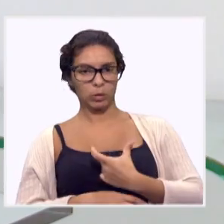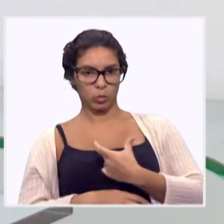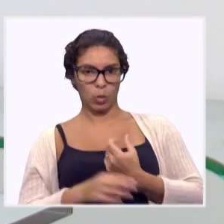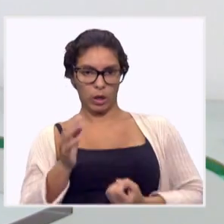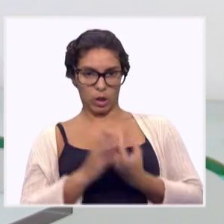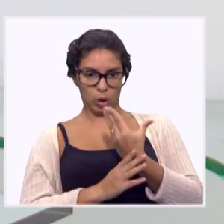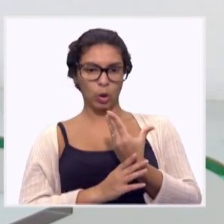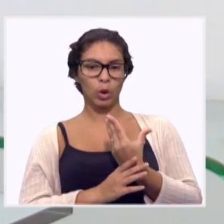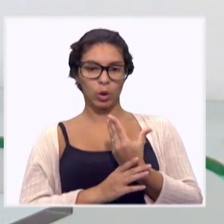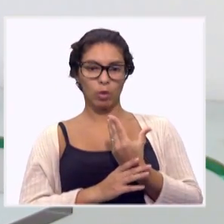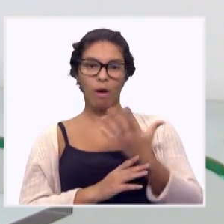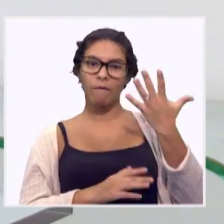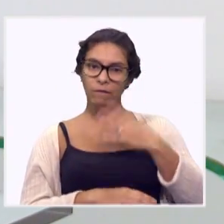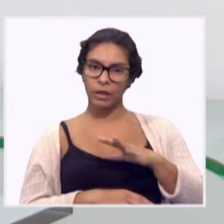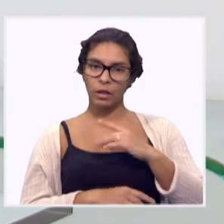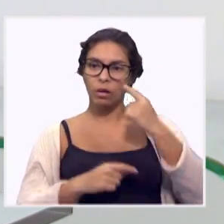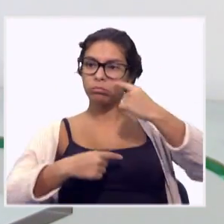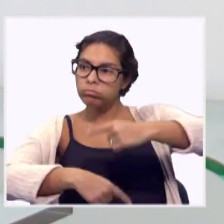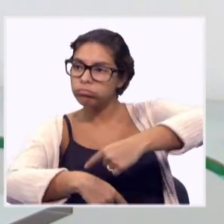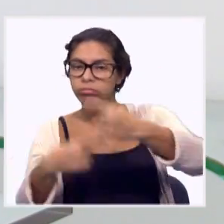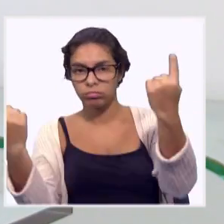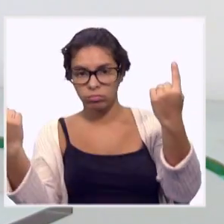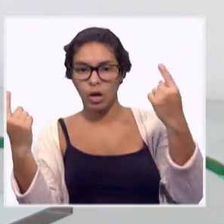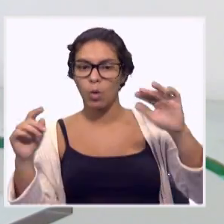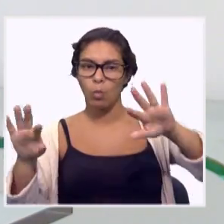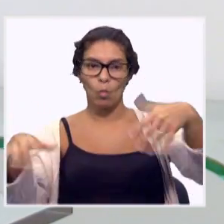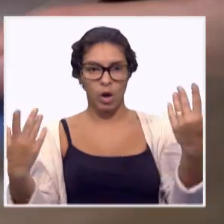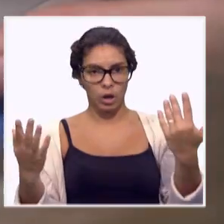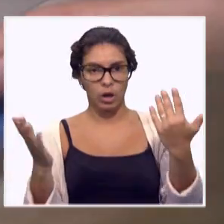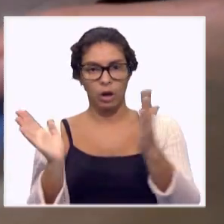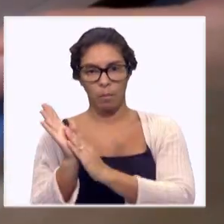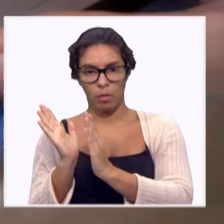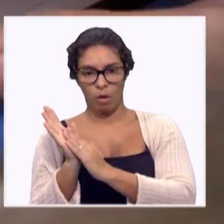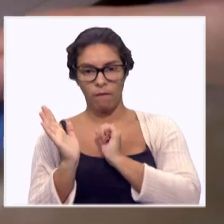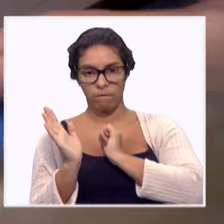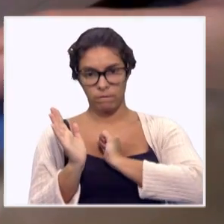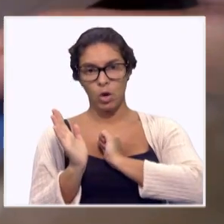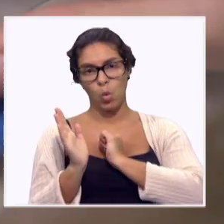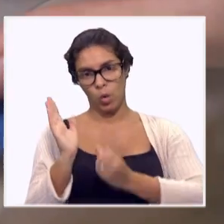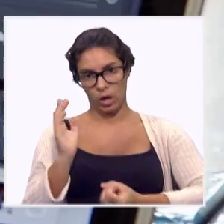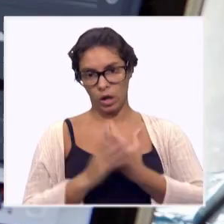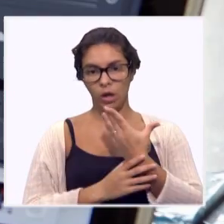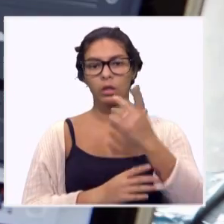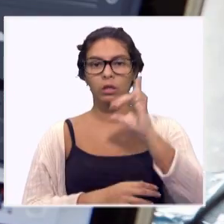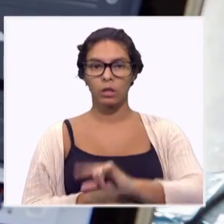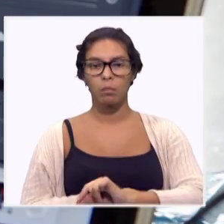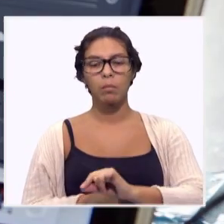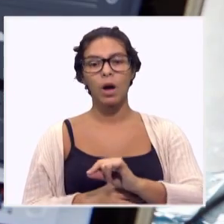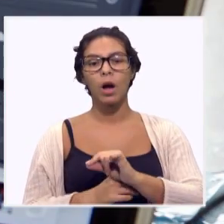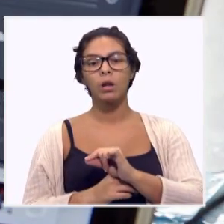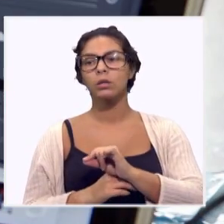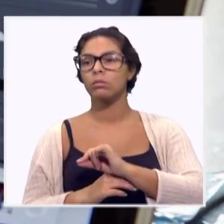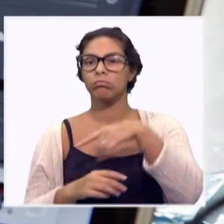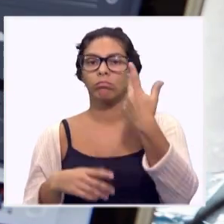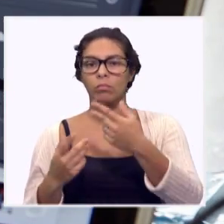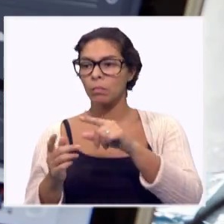que o autor tem a que seja reconhecida sempre, em qualquer circunstância, a paternidade da obra, e também um direito à integridade, isto